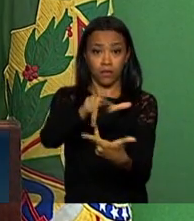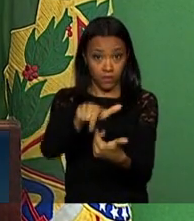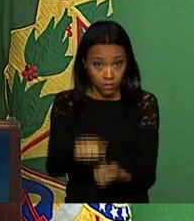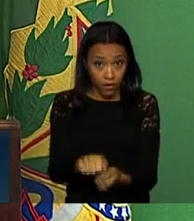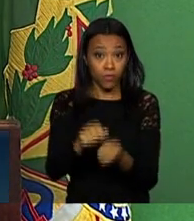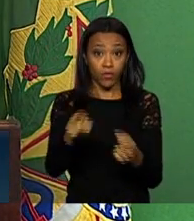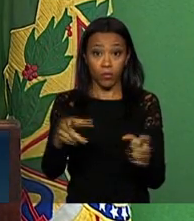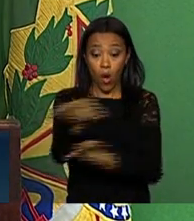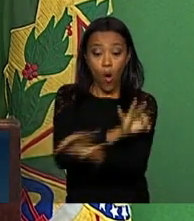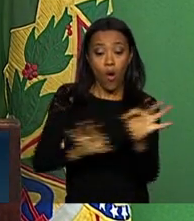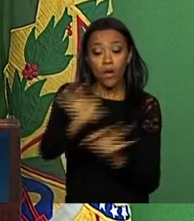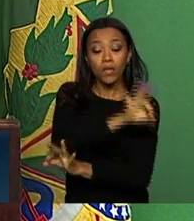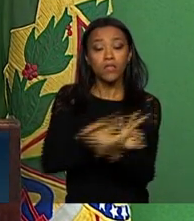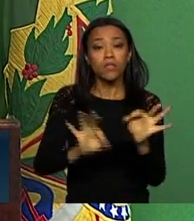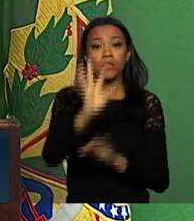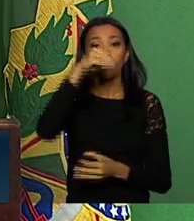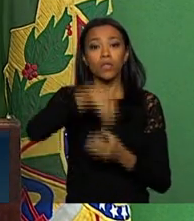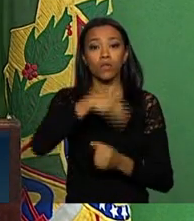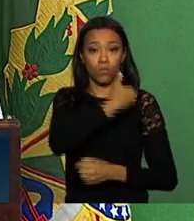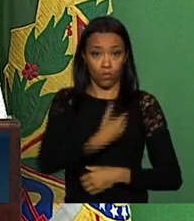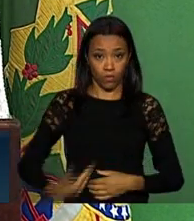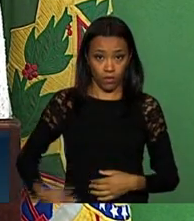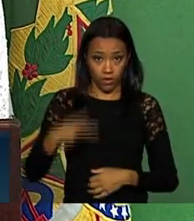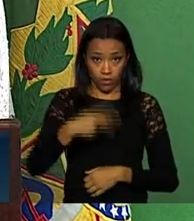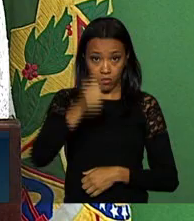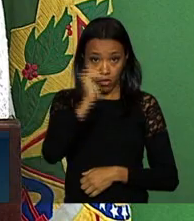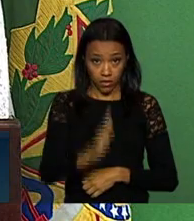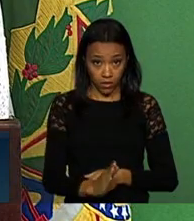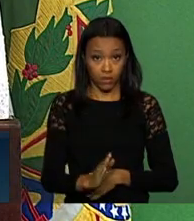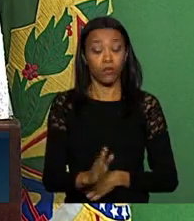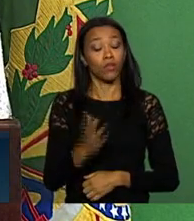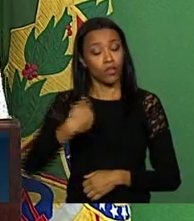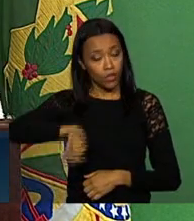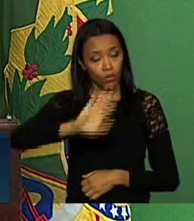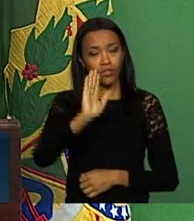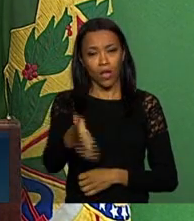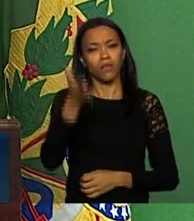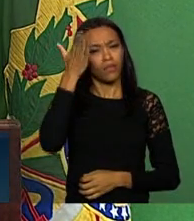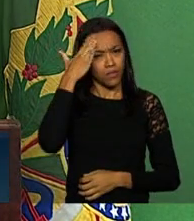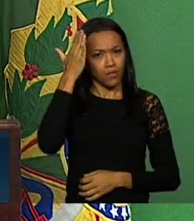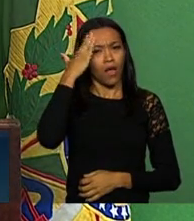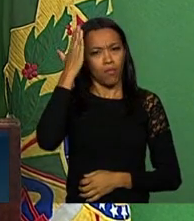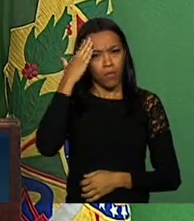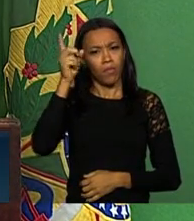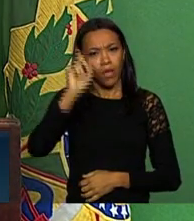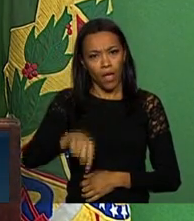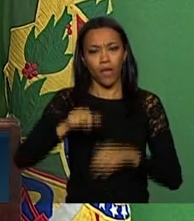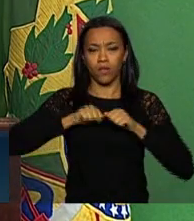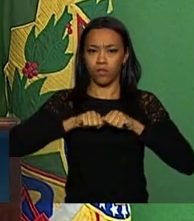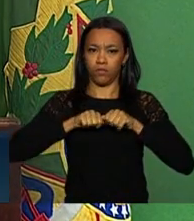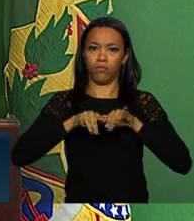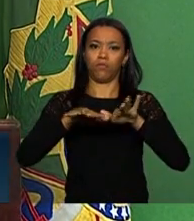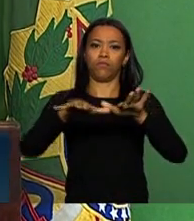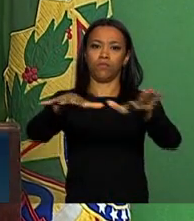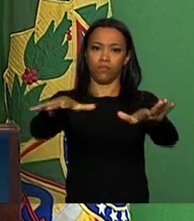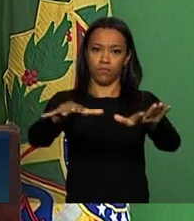da organização do estado brasileiro como aquelas que nós sabemos que são difundidas pela